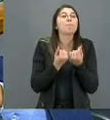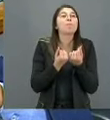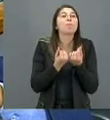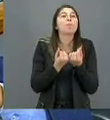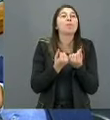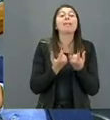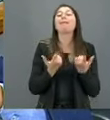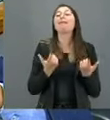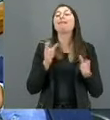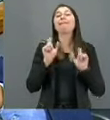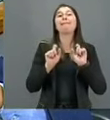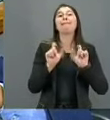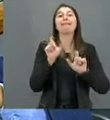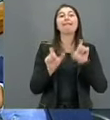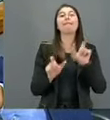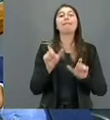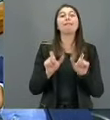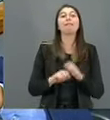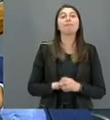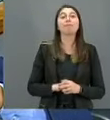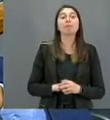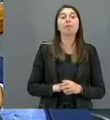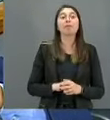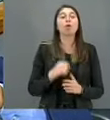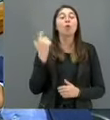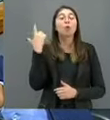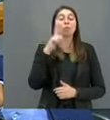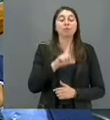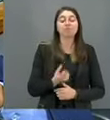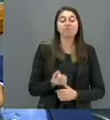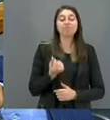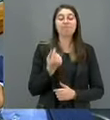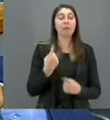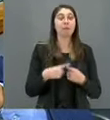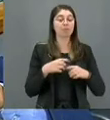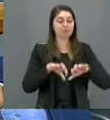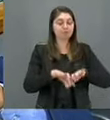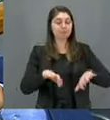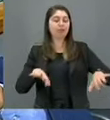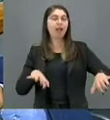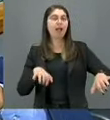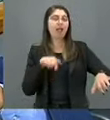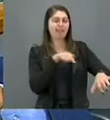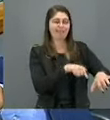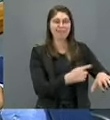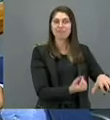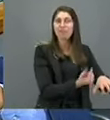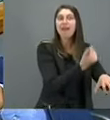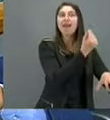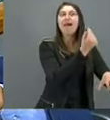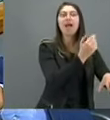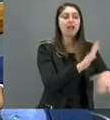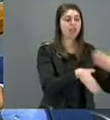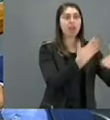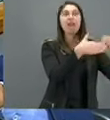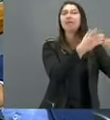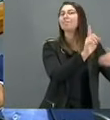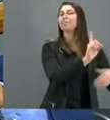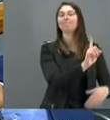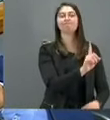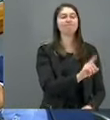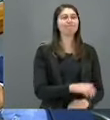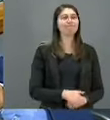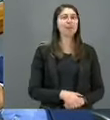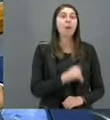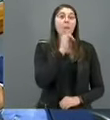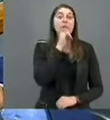Quem lucra com o isolamento? Não somos nós. Vejam, todos vocês aqui tomam